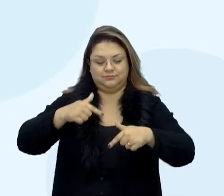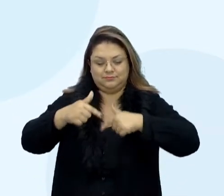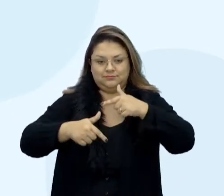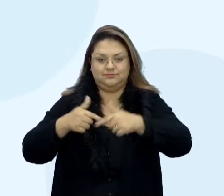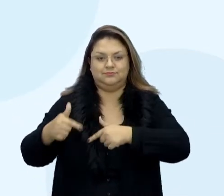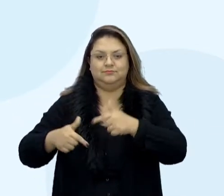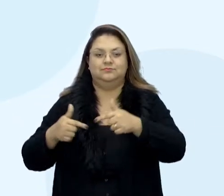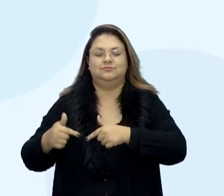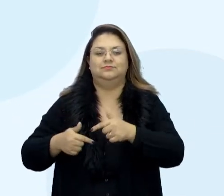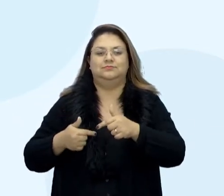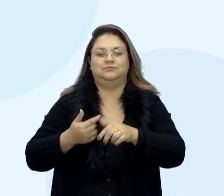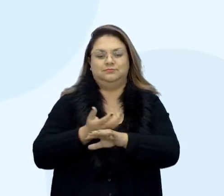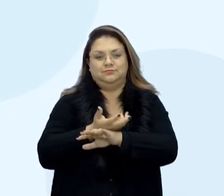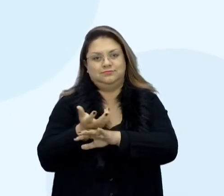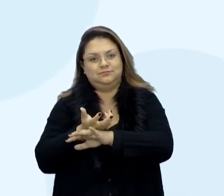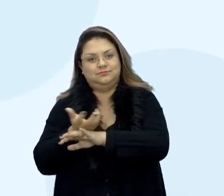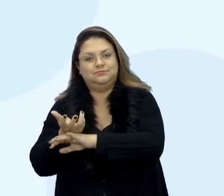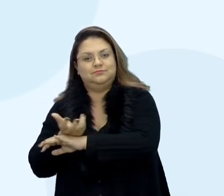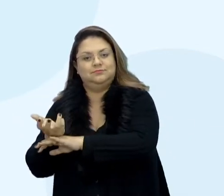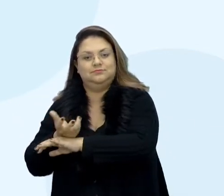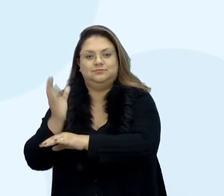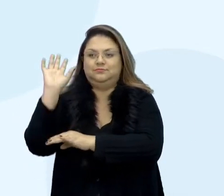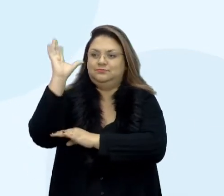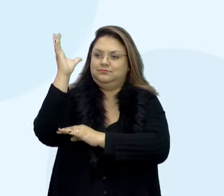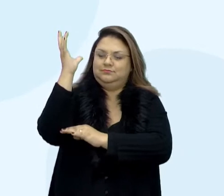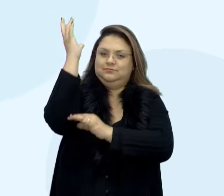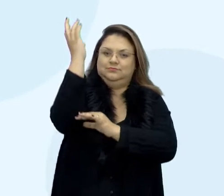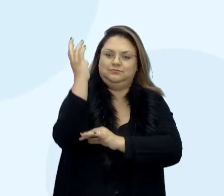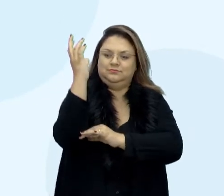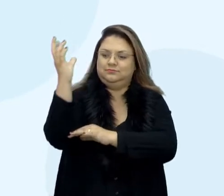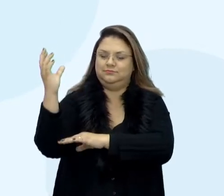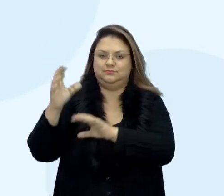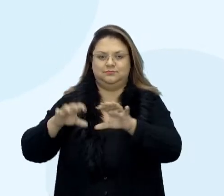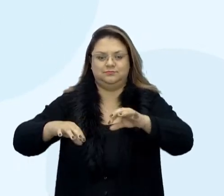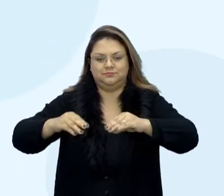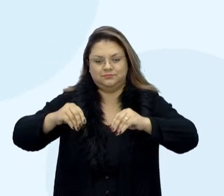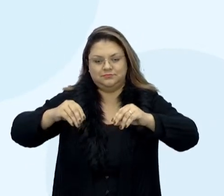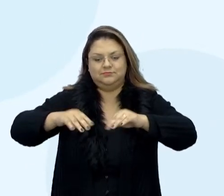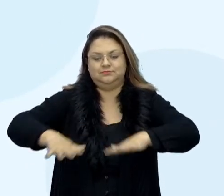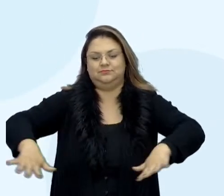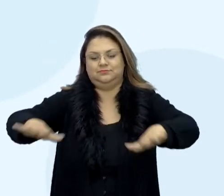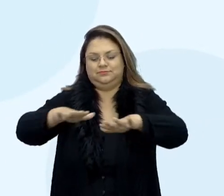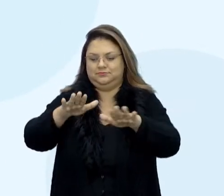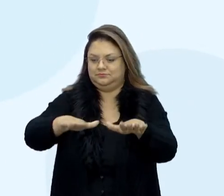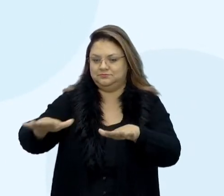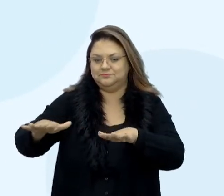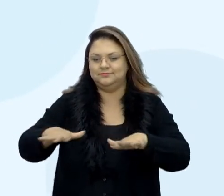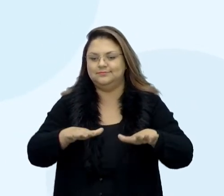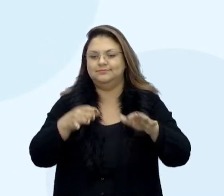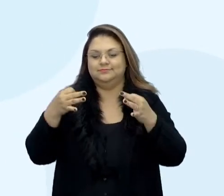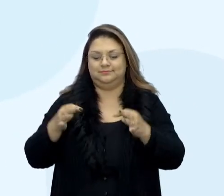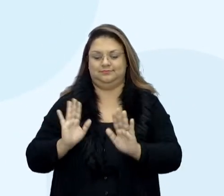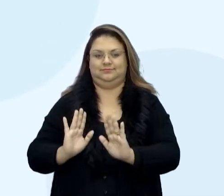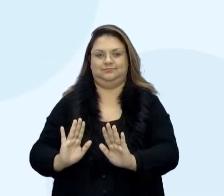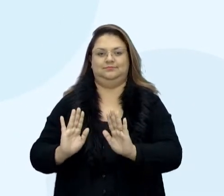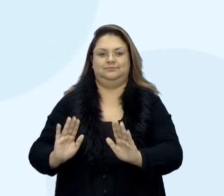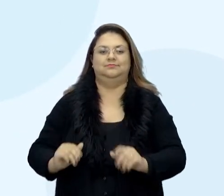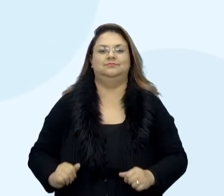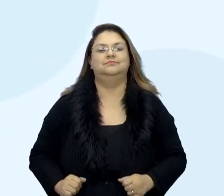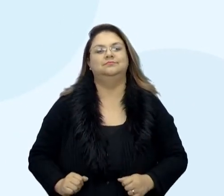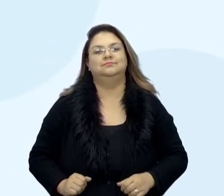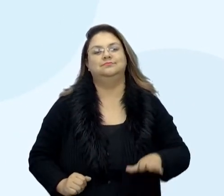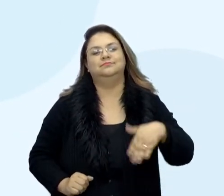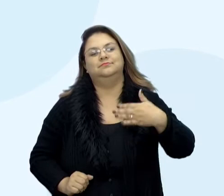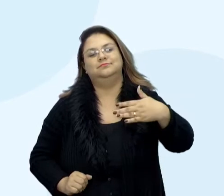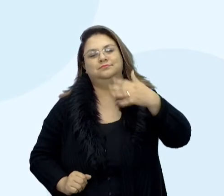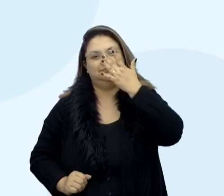matéria orgânica, matéria vegetal, plantar árvores, colocar gramados, né, e lembrando que ele, depois da sua vida útil, esse lixão,